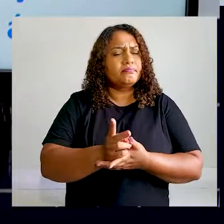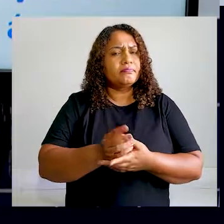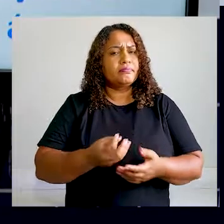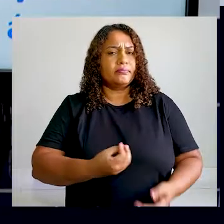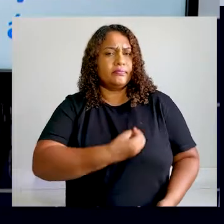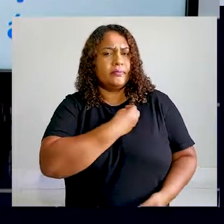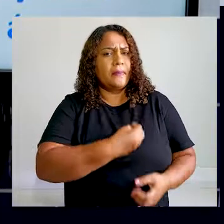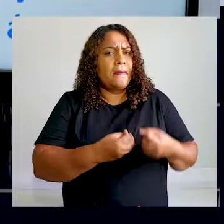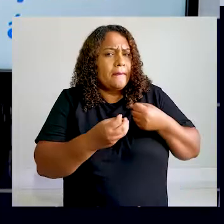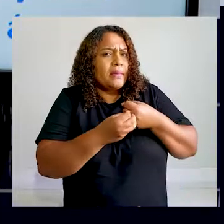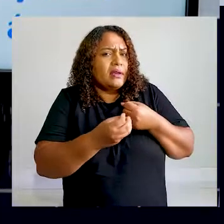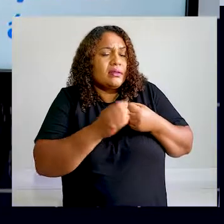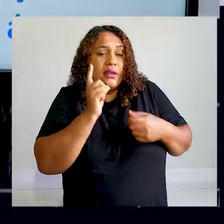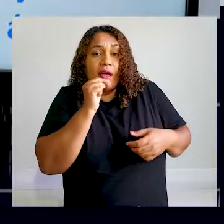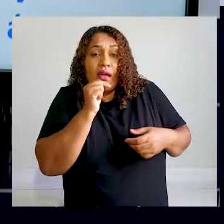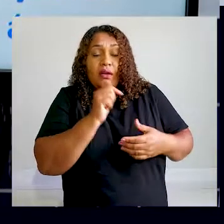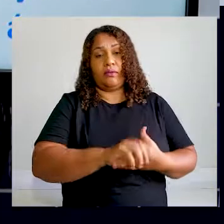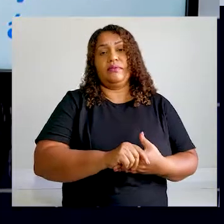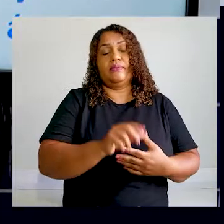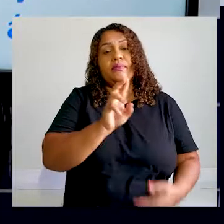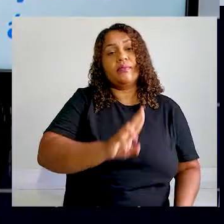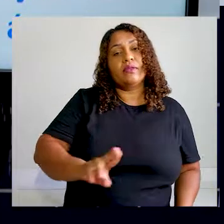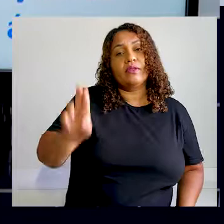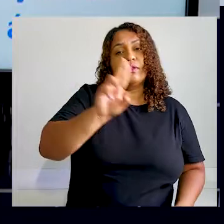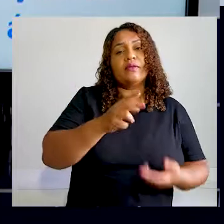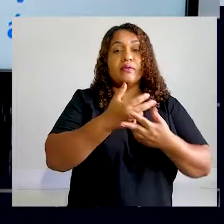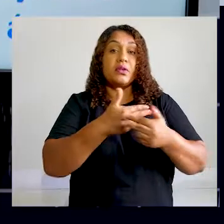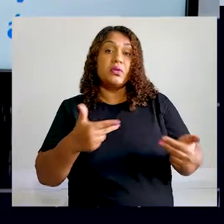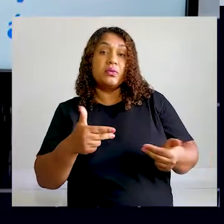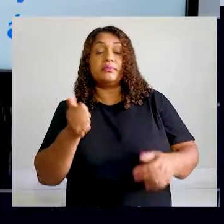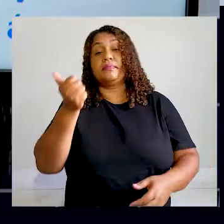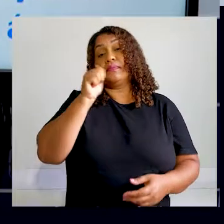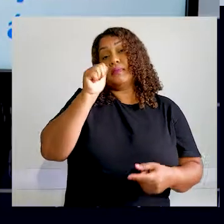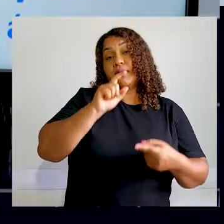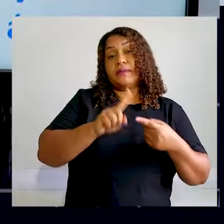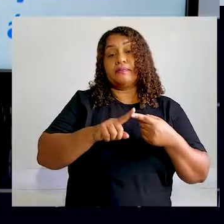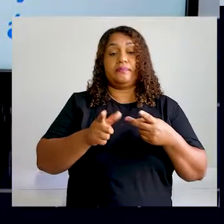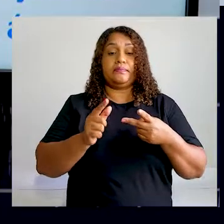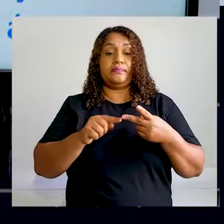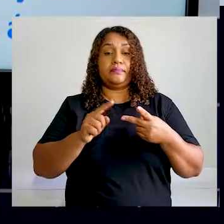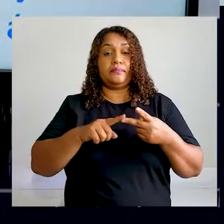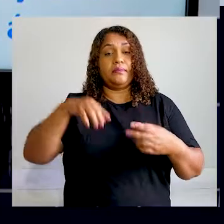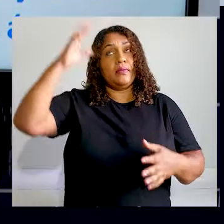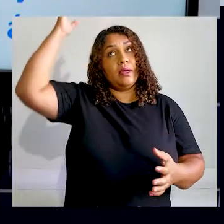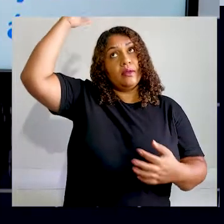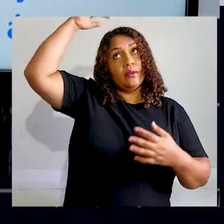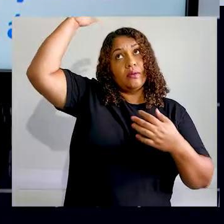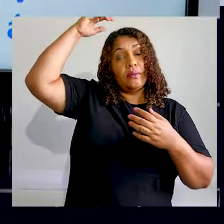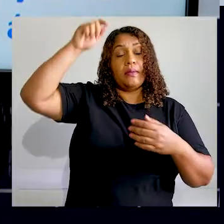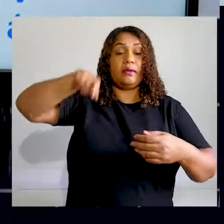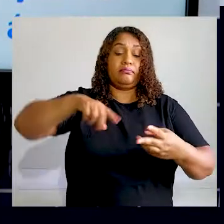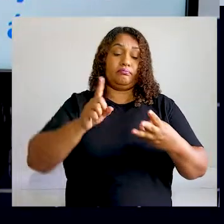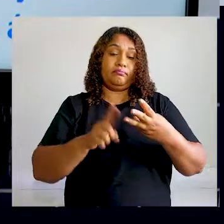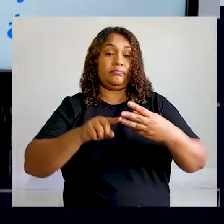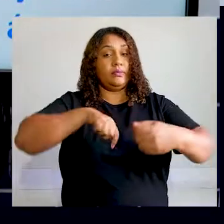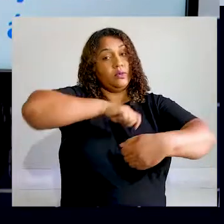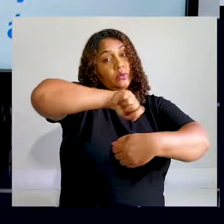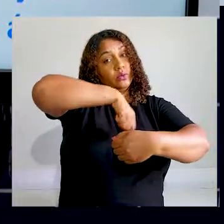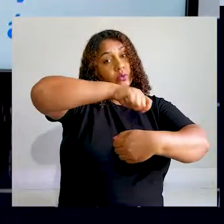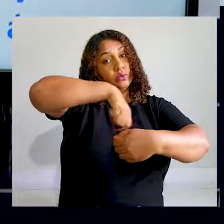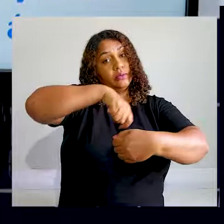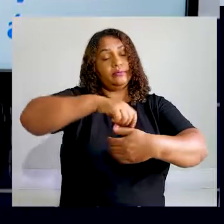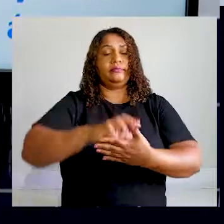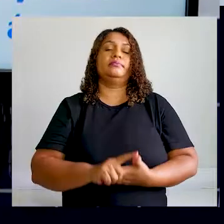sempre vivemos próximos das águas, usando ela para várias coisas, como beber, tomar banho,